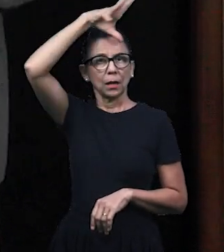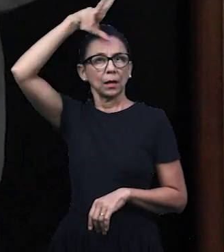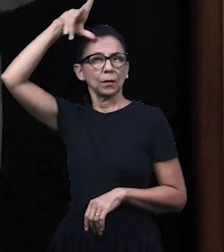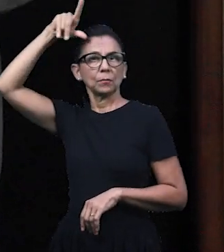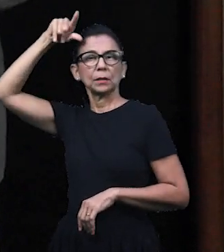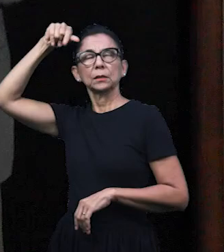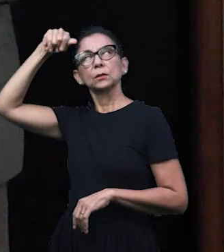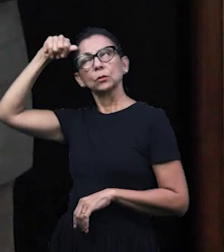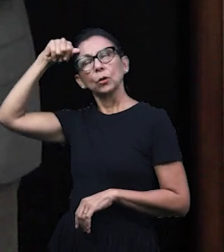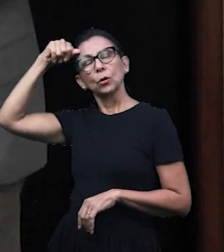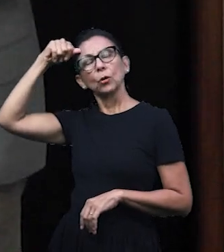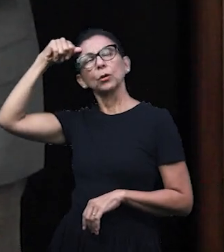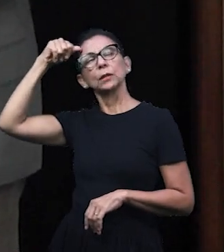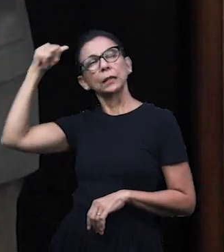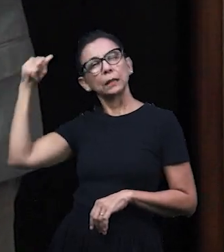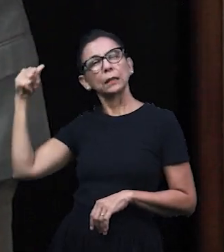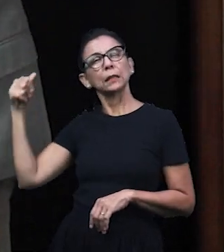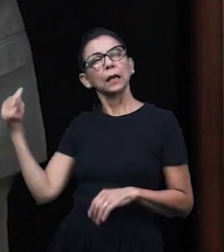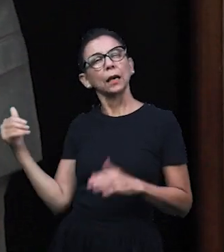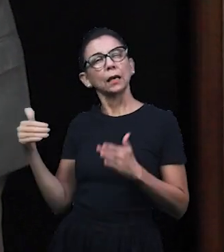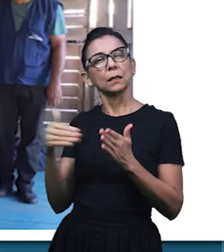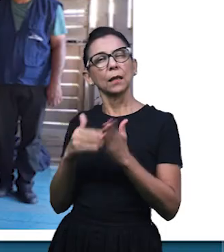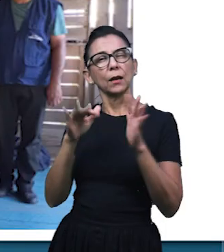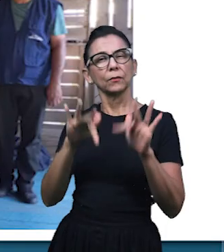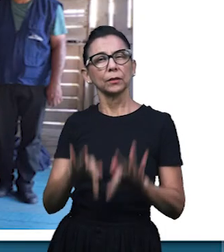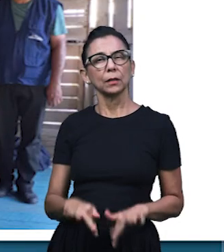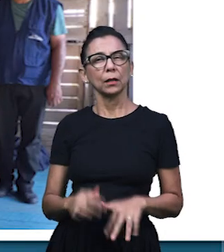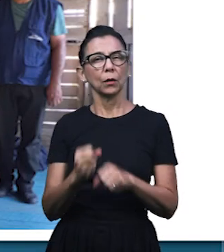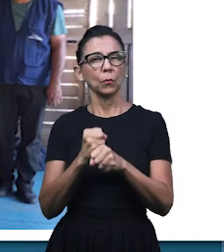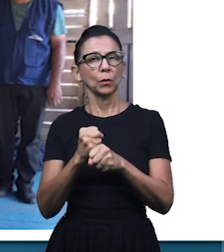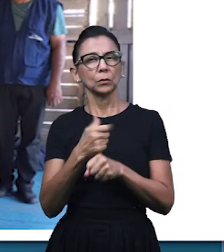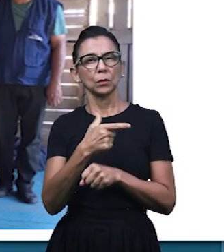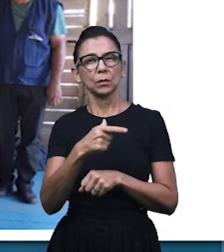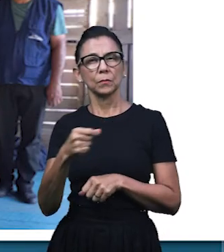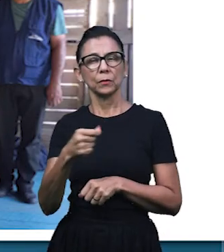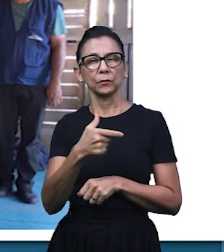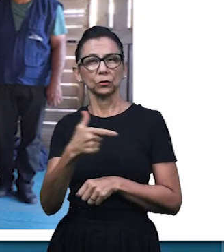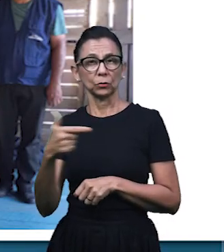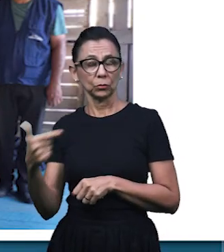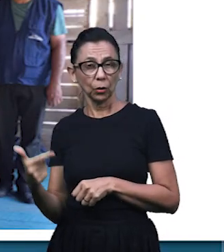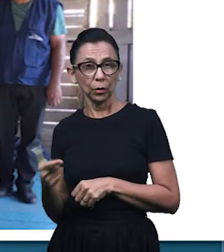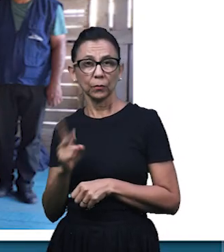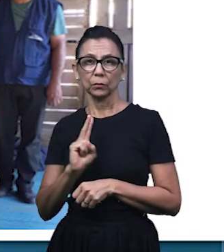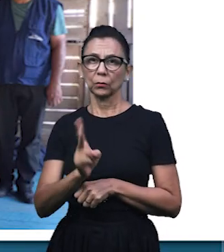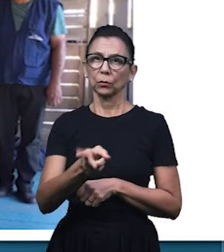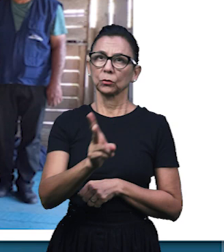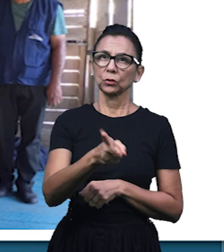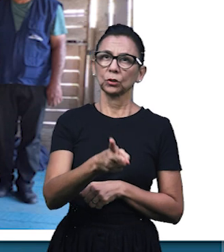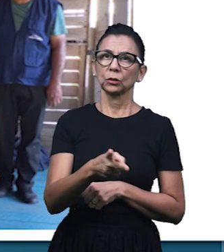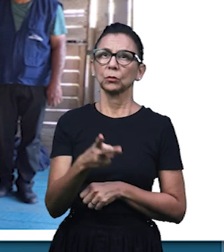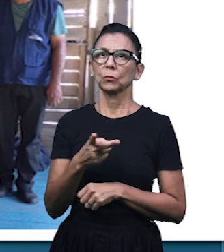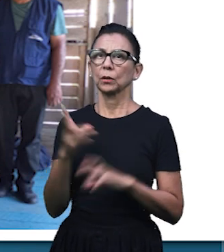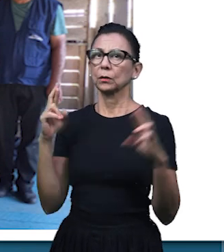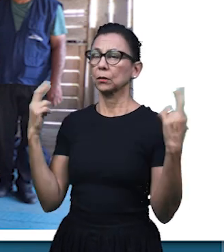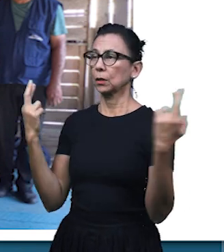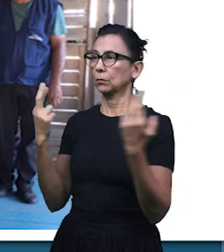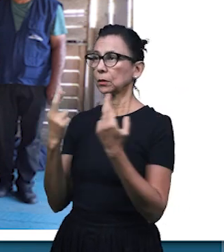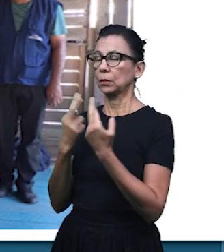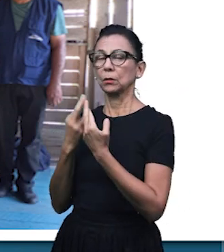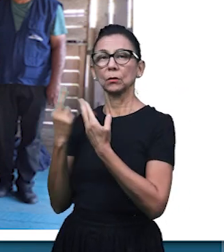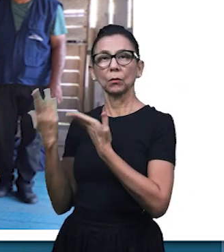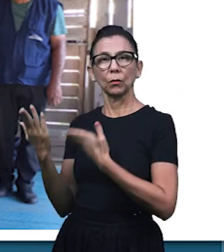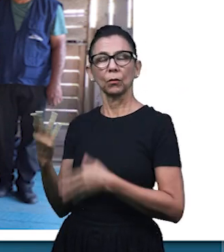final do ano, deverão retornar. E glória a Jesus por ver ali o crescimento, os irmãos reunidos na igreja, trabalhos novos